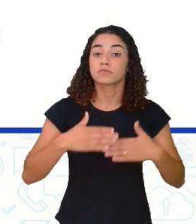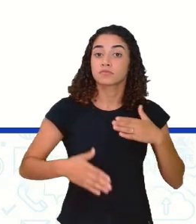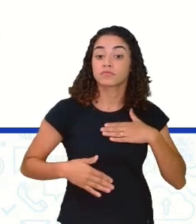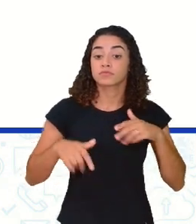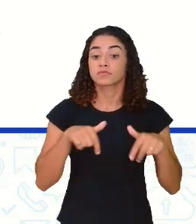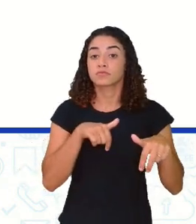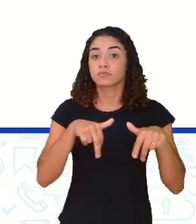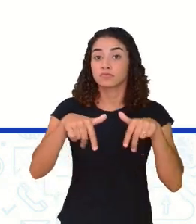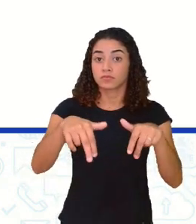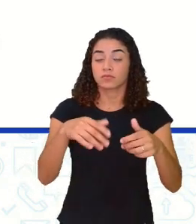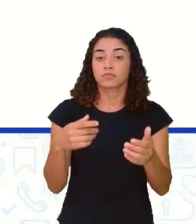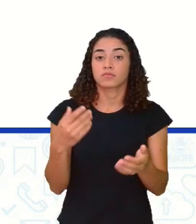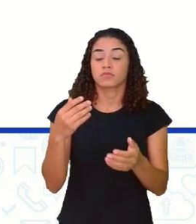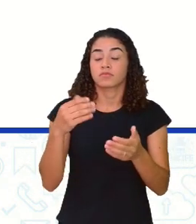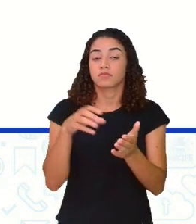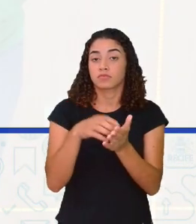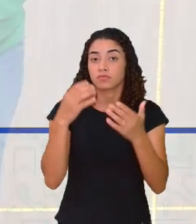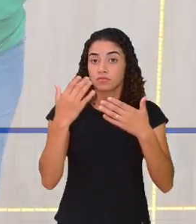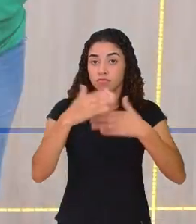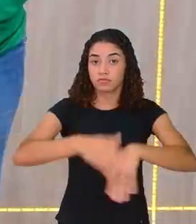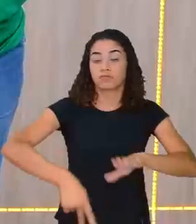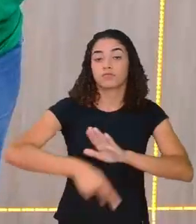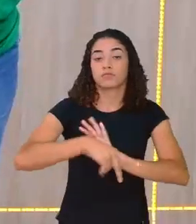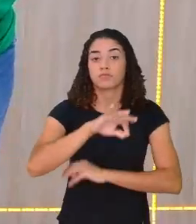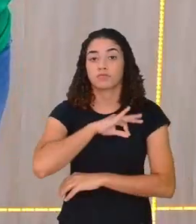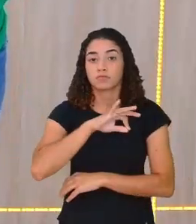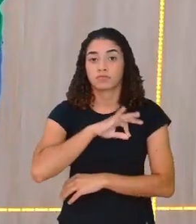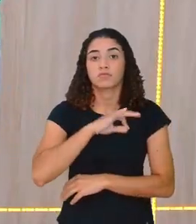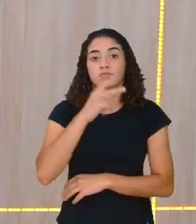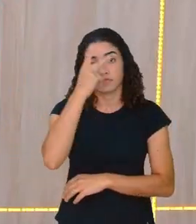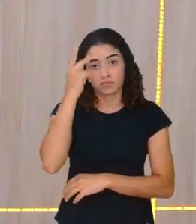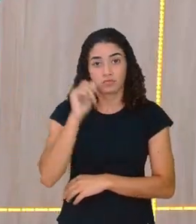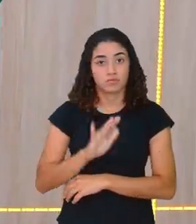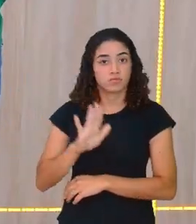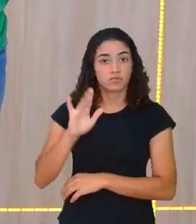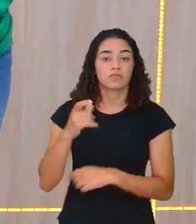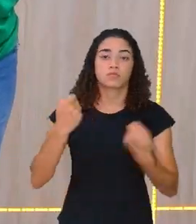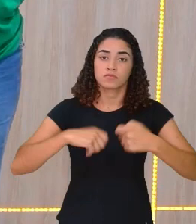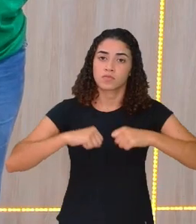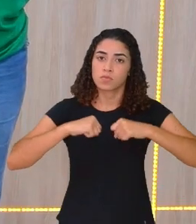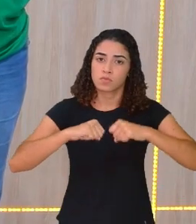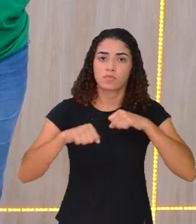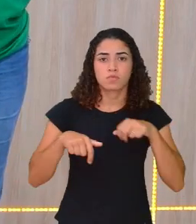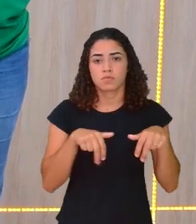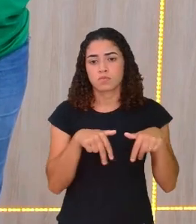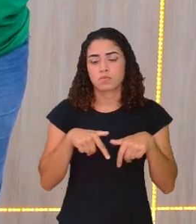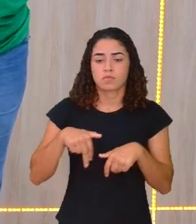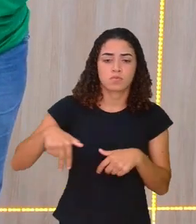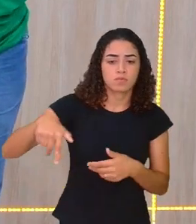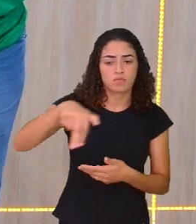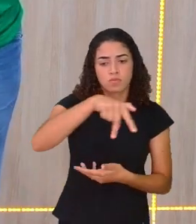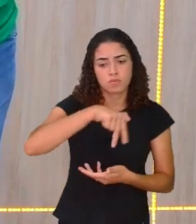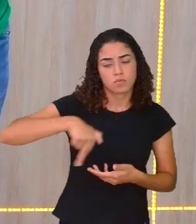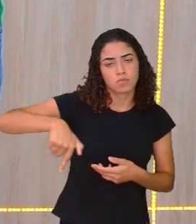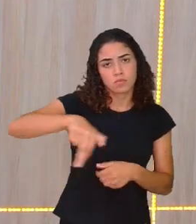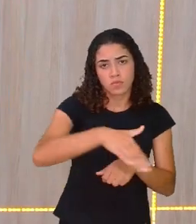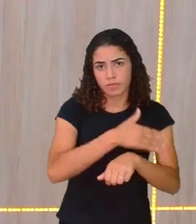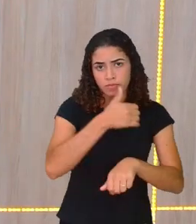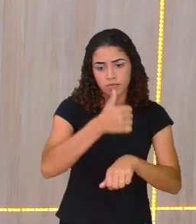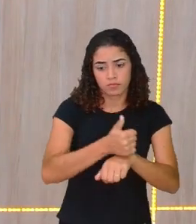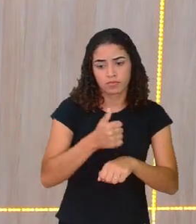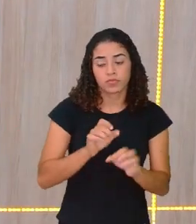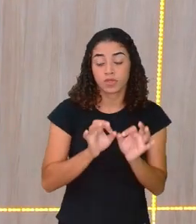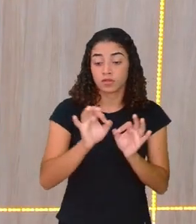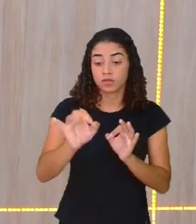determinado concurso da Polícia Militar, os candidatos devem correr ao redor de uma praça circular, cujo